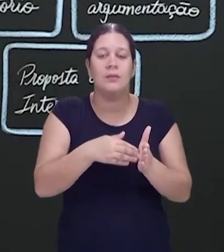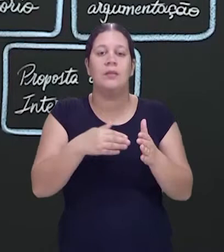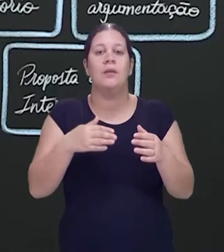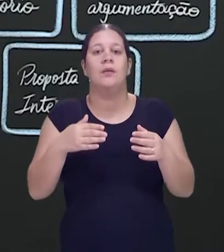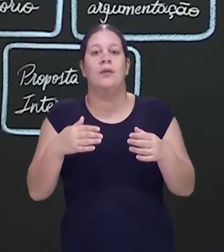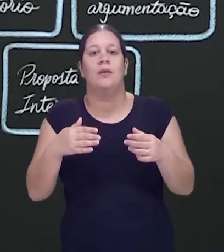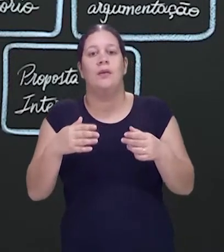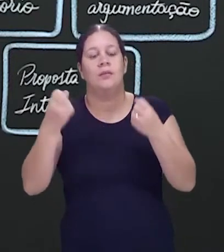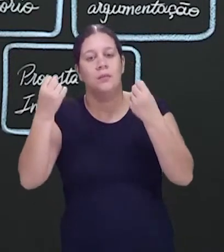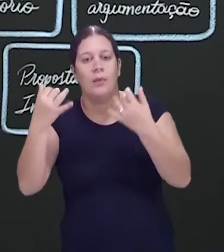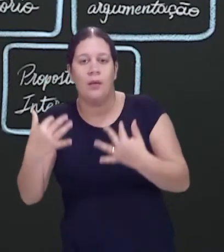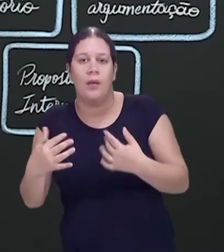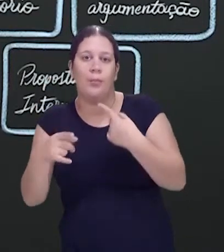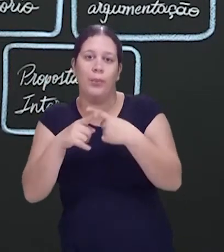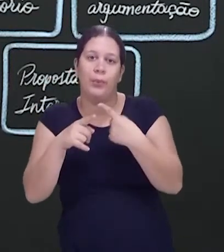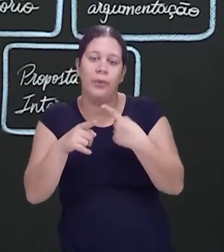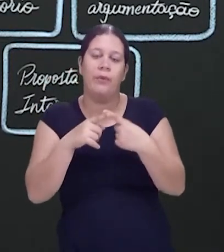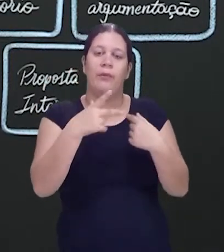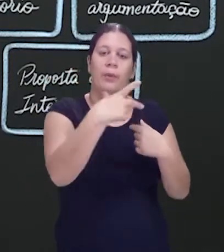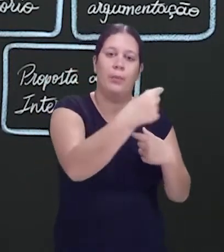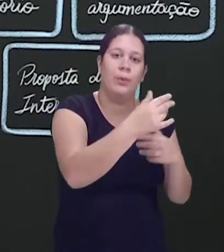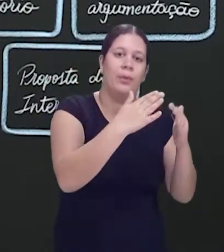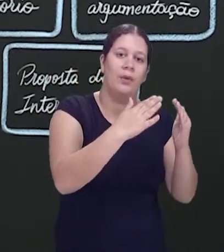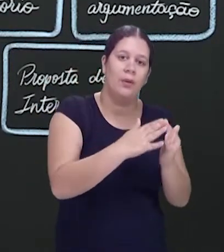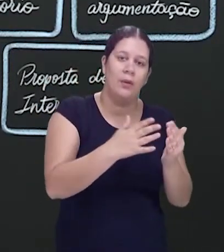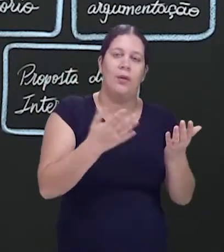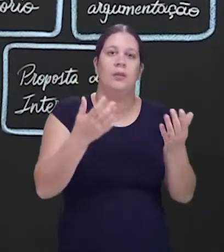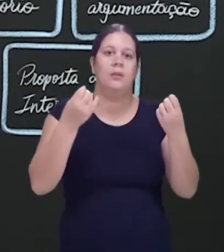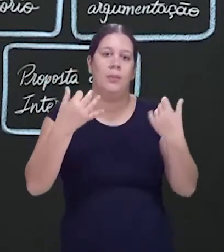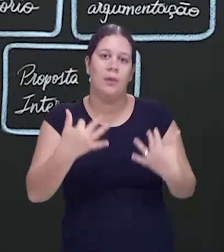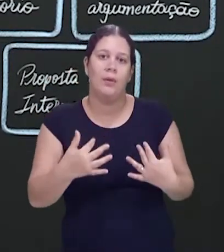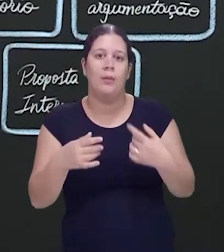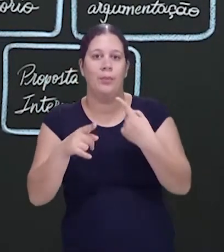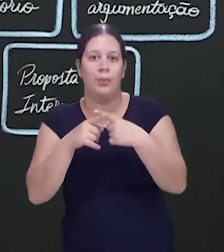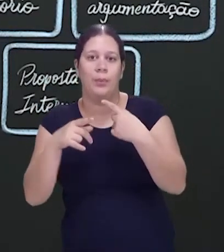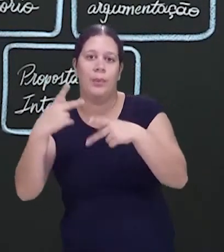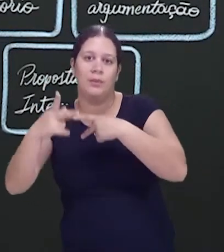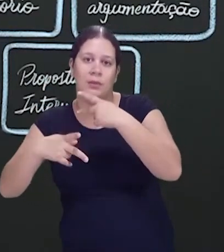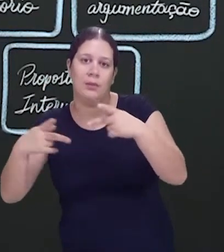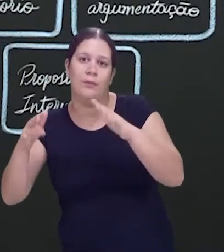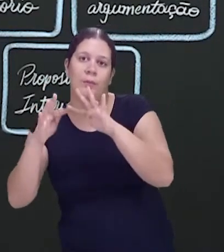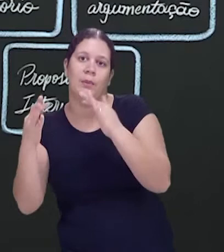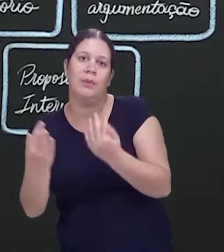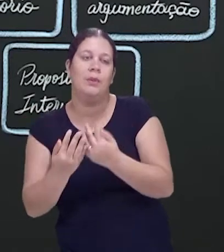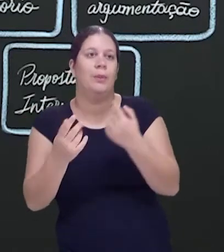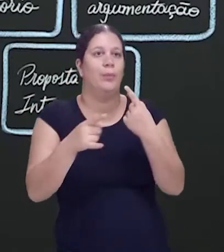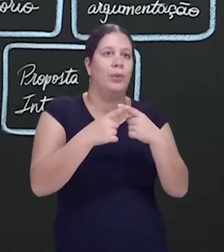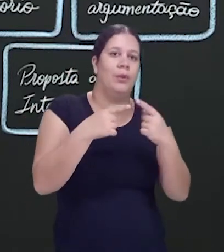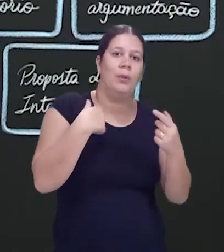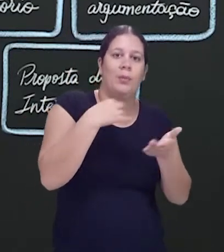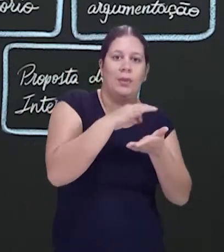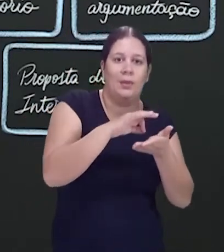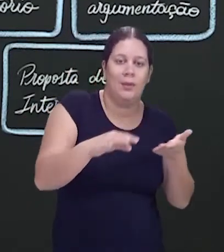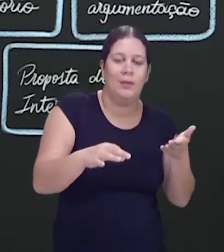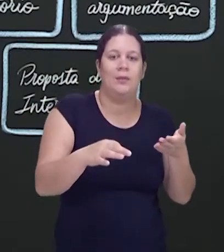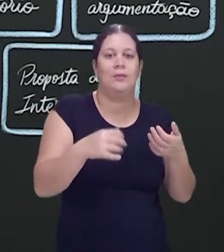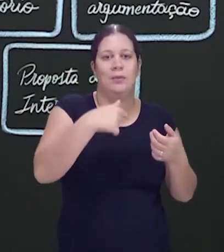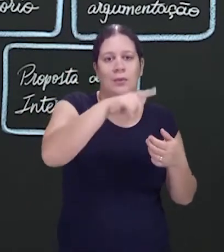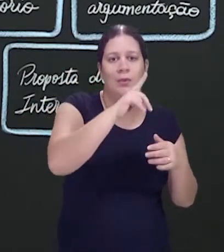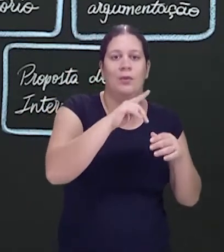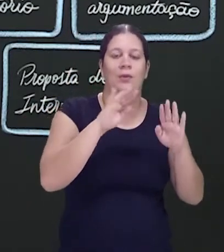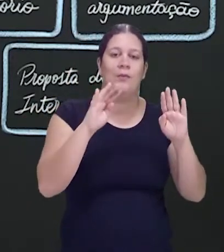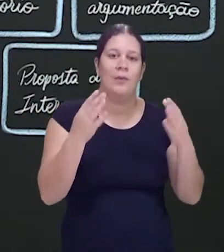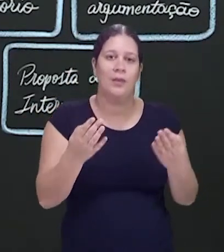por que você tem que sair mais cedo da aula, por que você merece um presente da sua família, por que você merece ir a uma festa. Então lembra sempre